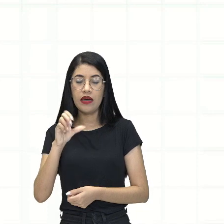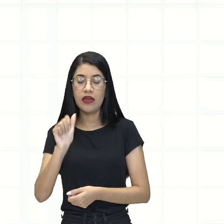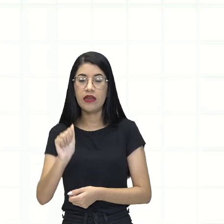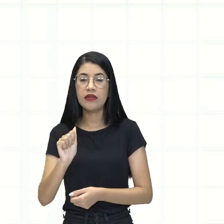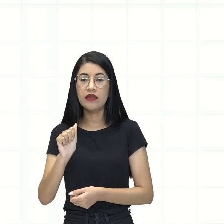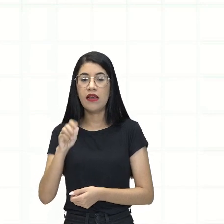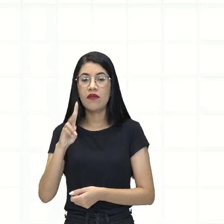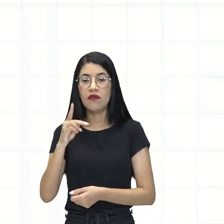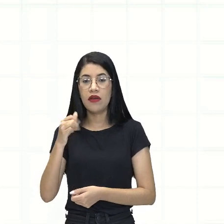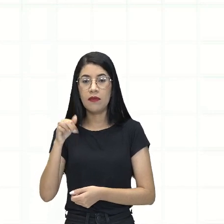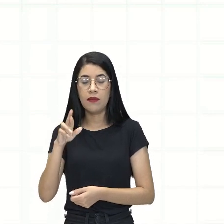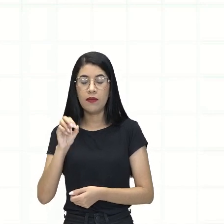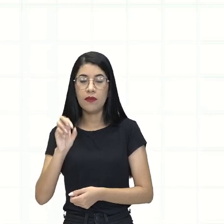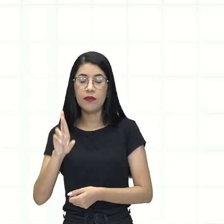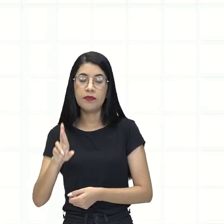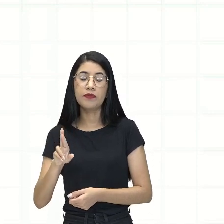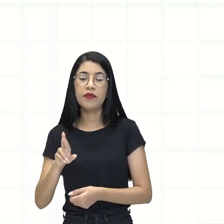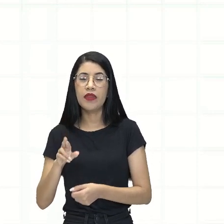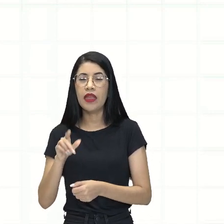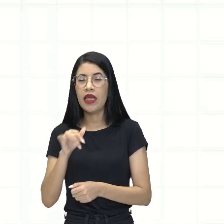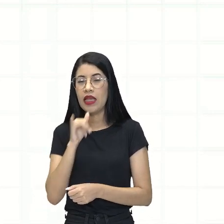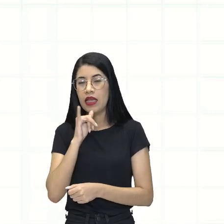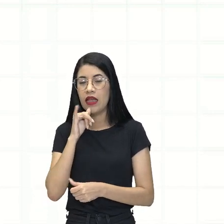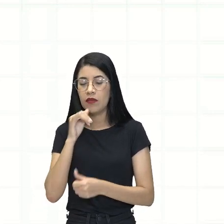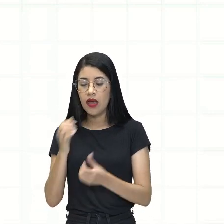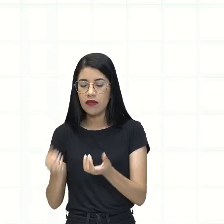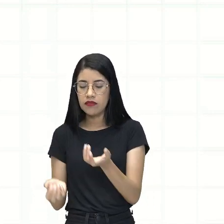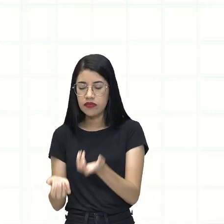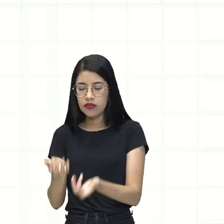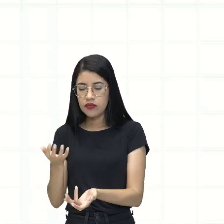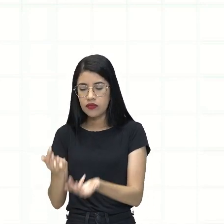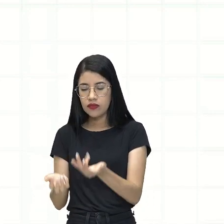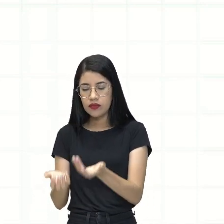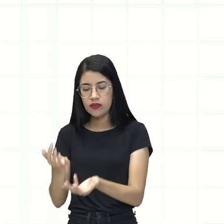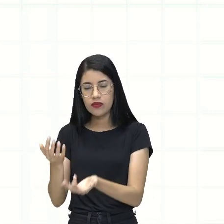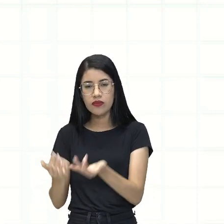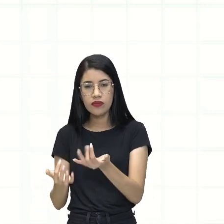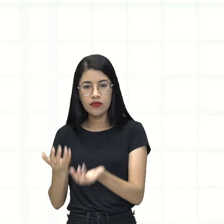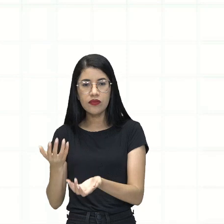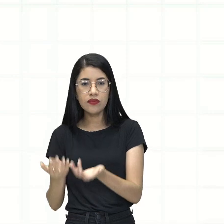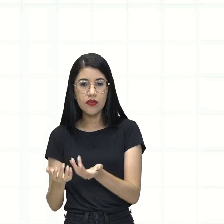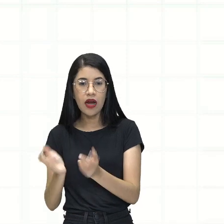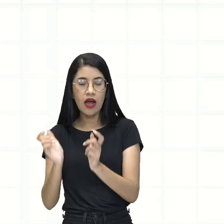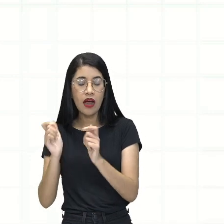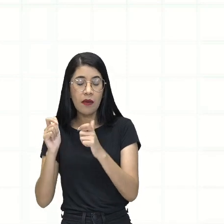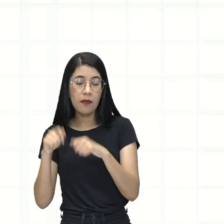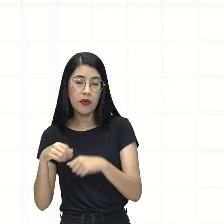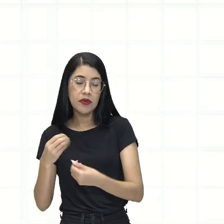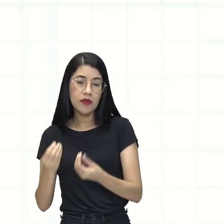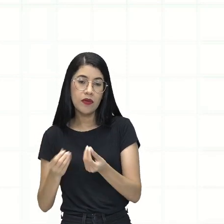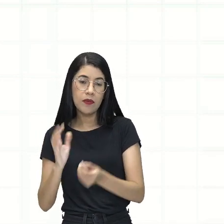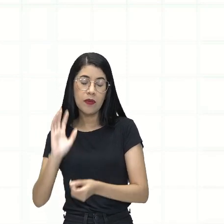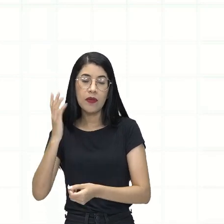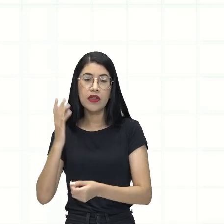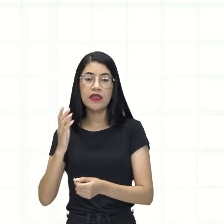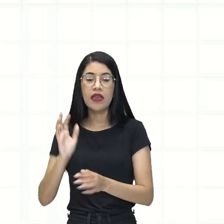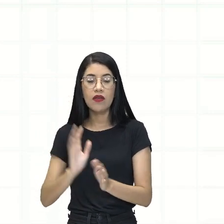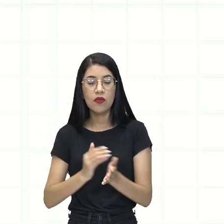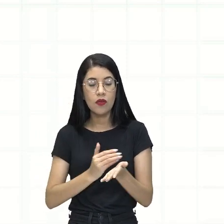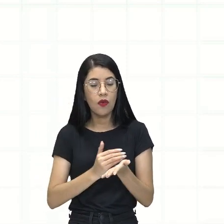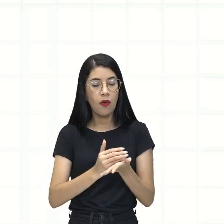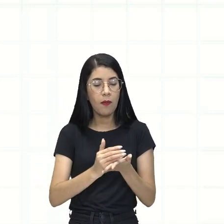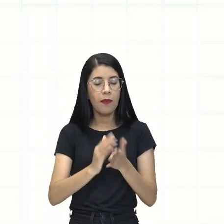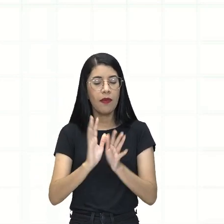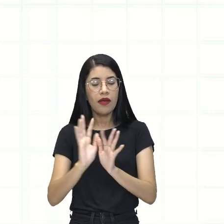de combustão que vai ocorrer para que esse fluido de trabalho ali do início ao fim do